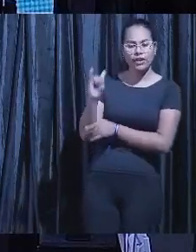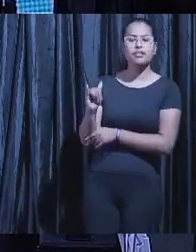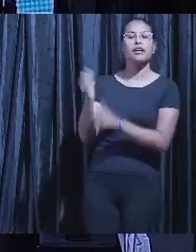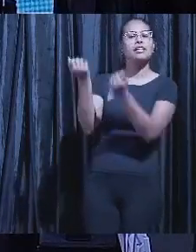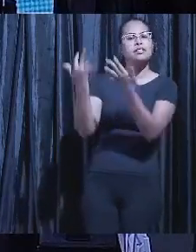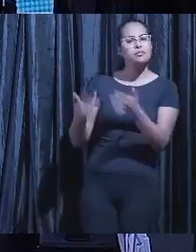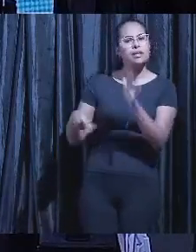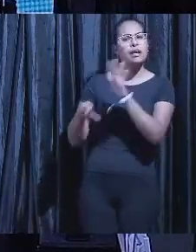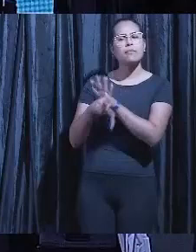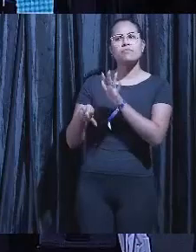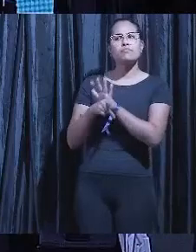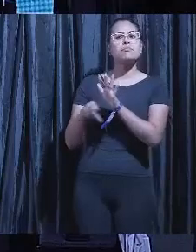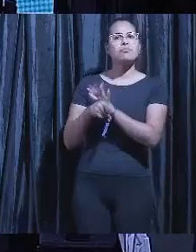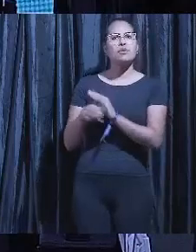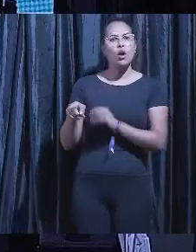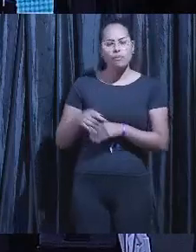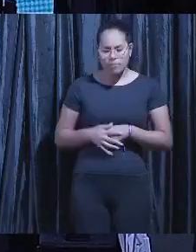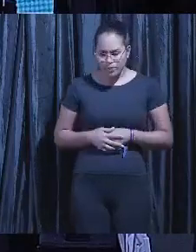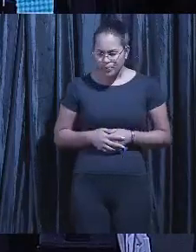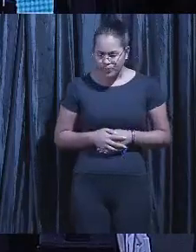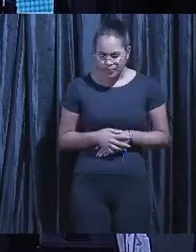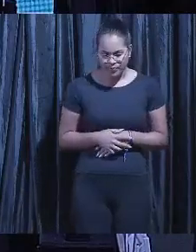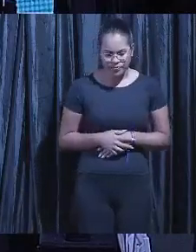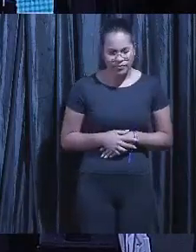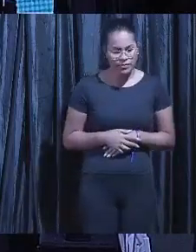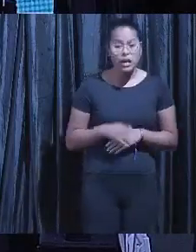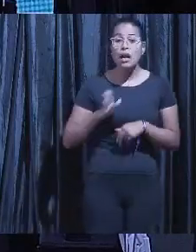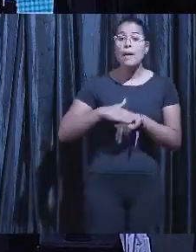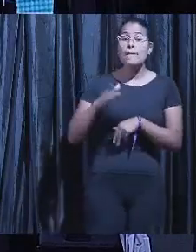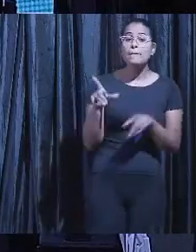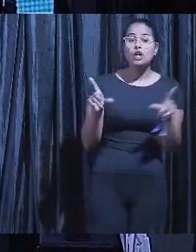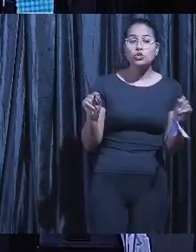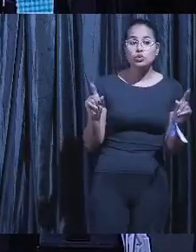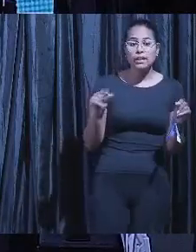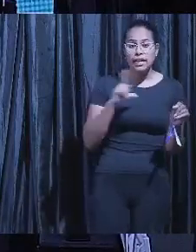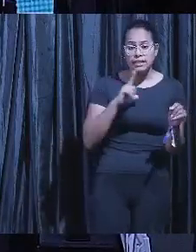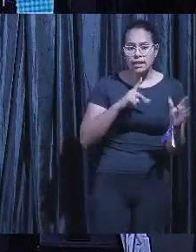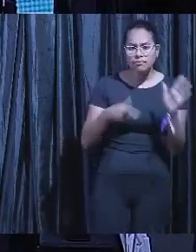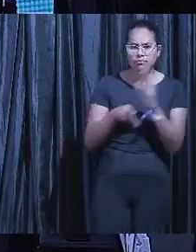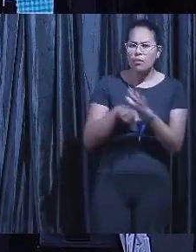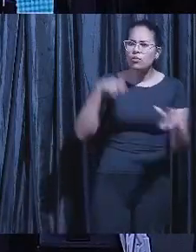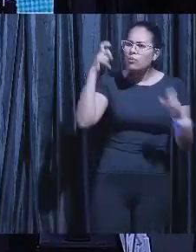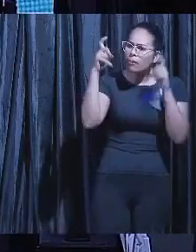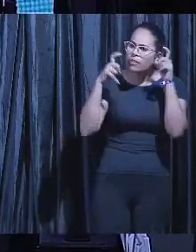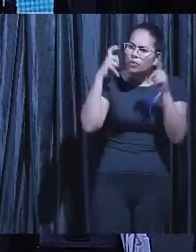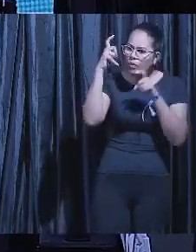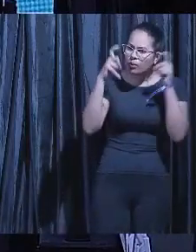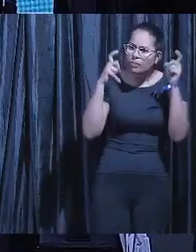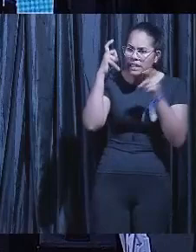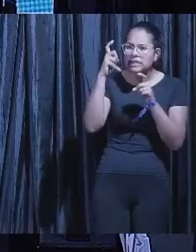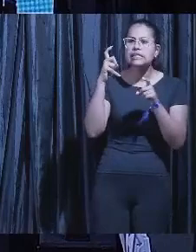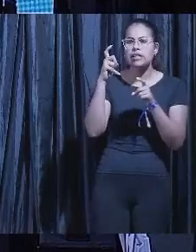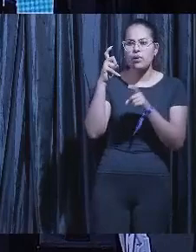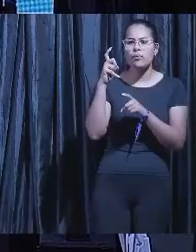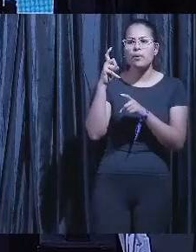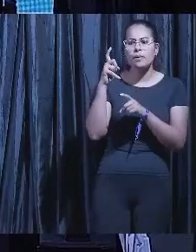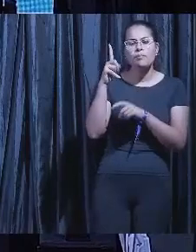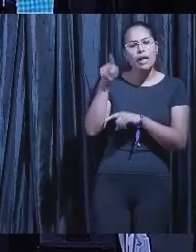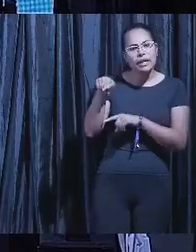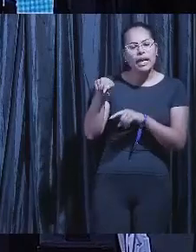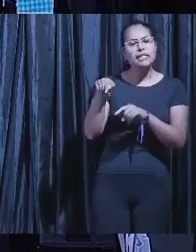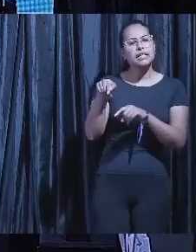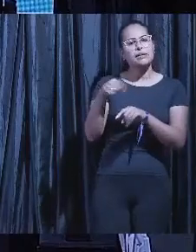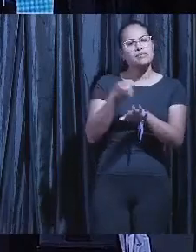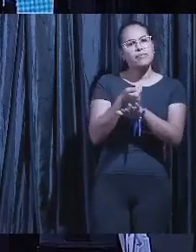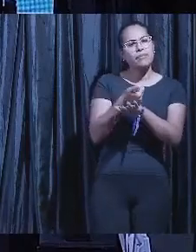grande escala, né? E aí, mais do que isso, eu acho que tem uma preocupação, é que essas